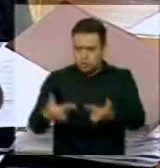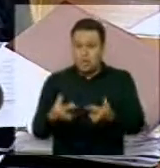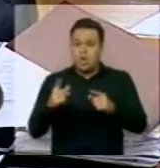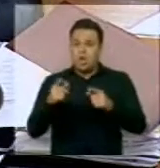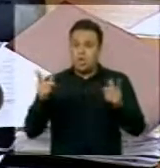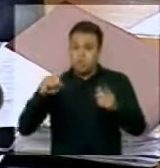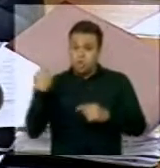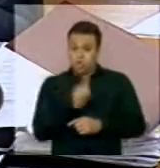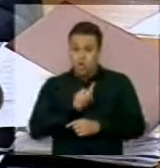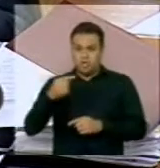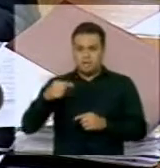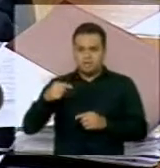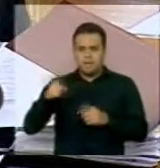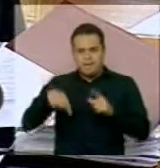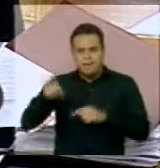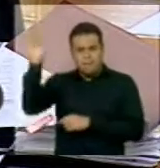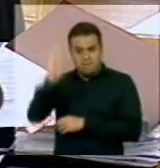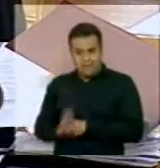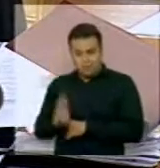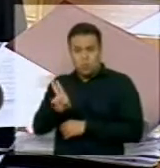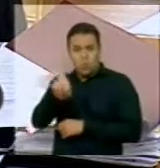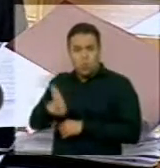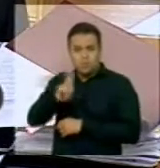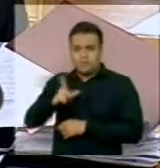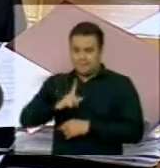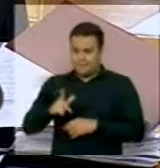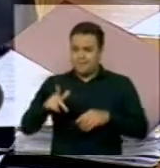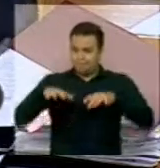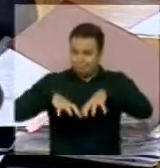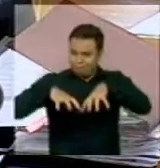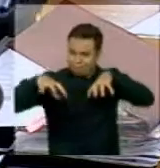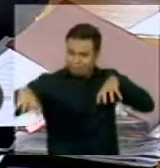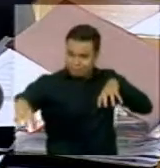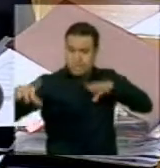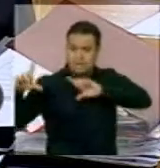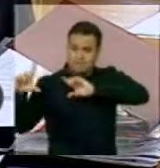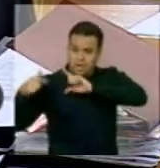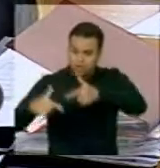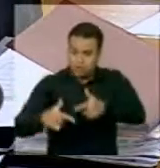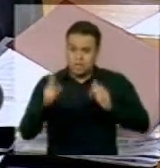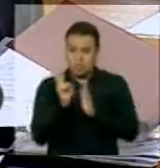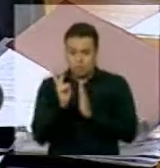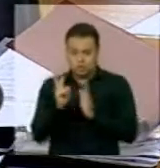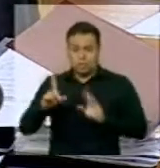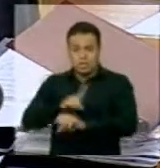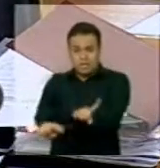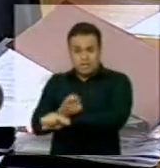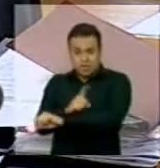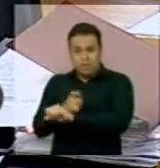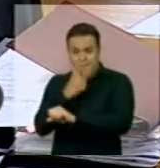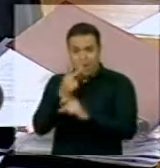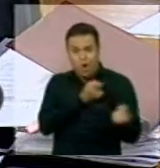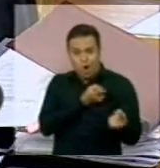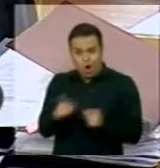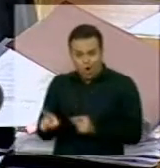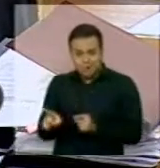e eu digo nós, o país, nós colocamos de um lado as comunidades tradicionais, indígenas, quilombolas, contra do outro